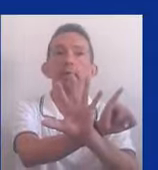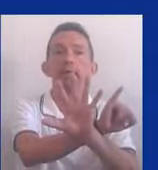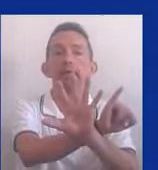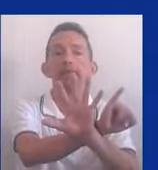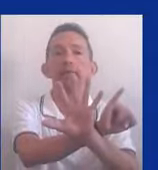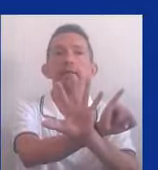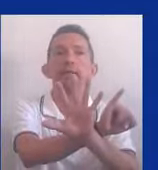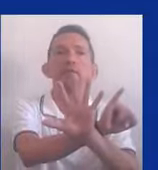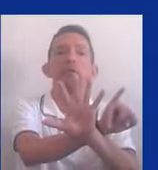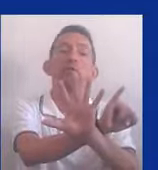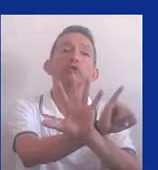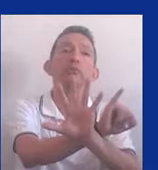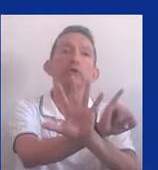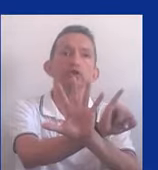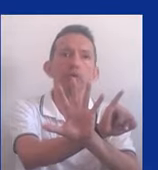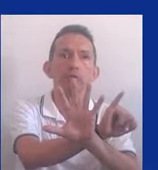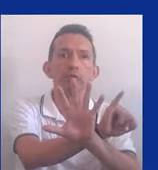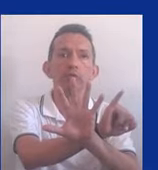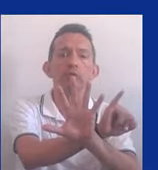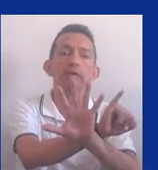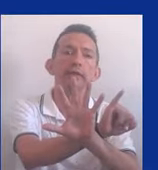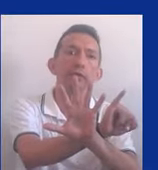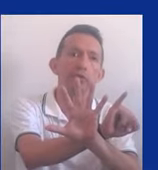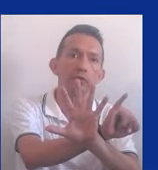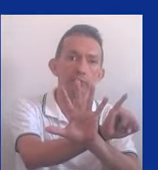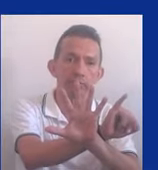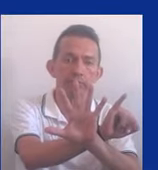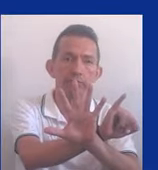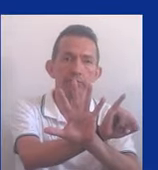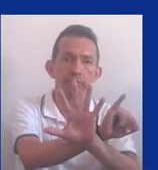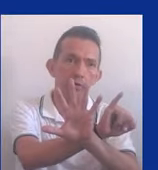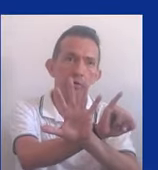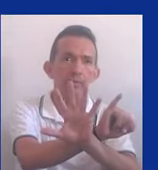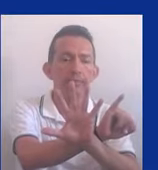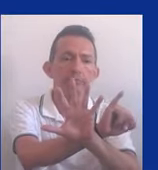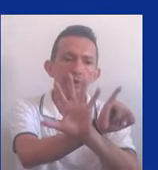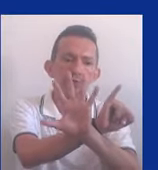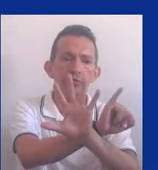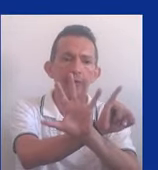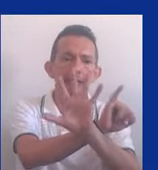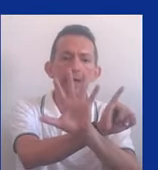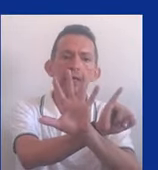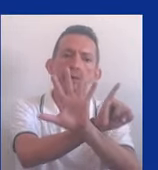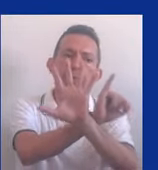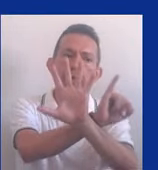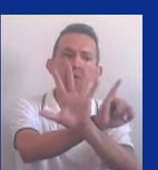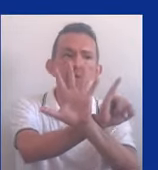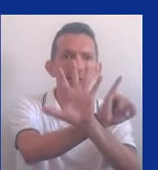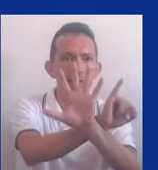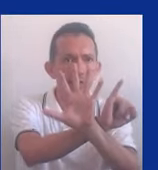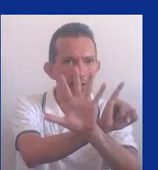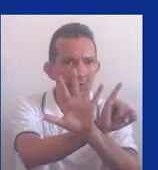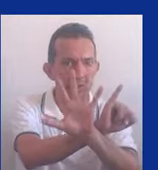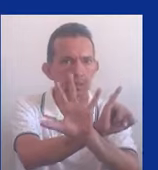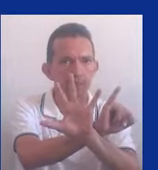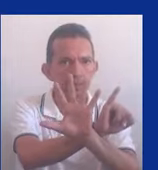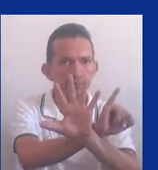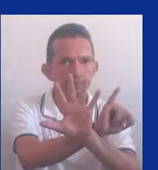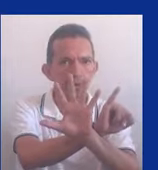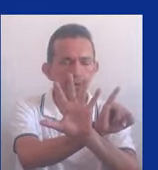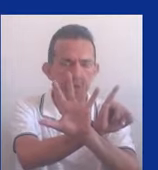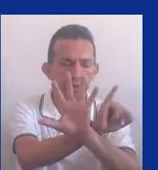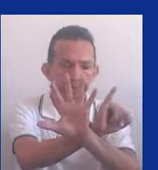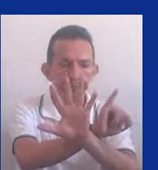como organelas, como os mitossomos e os heterossomos. Tá bom? Mas vamos ficar presos nessas 6